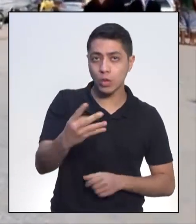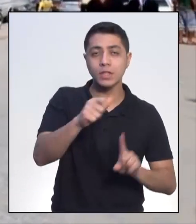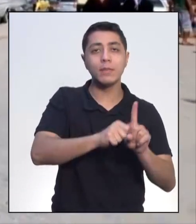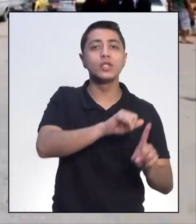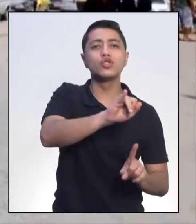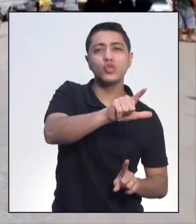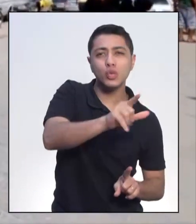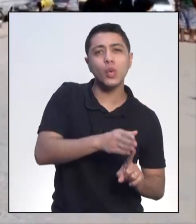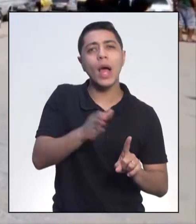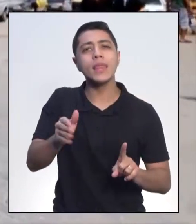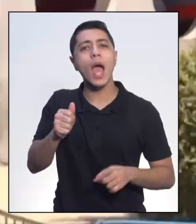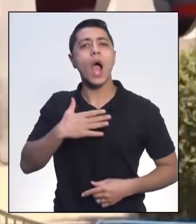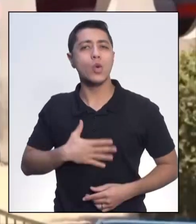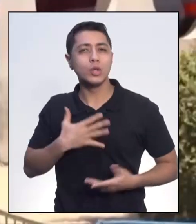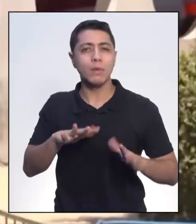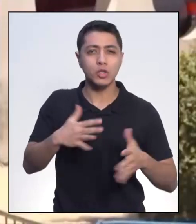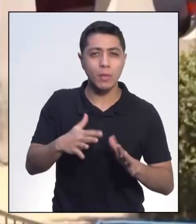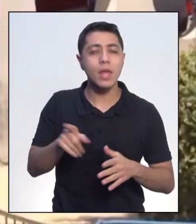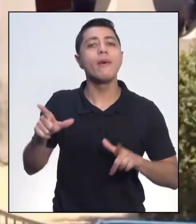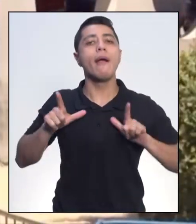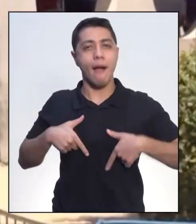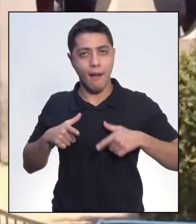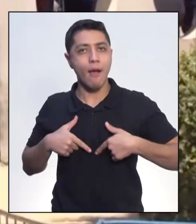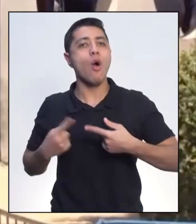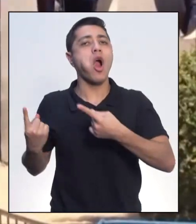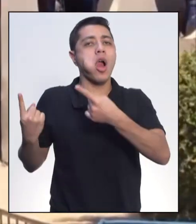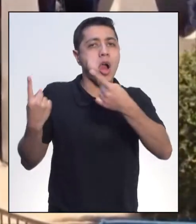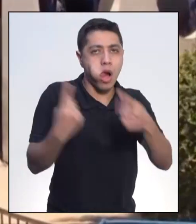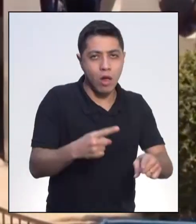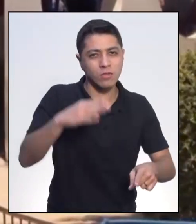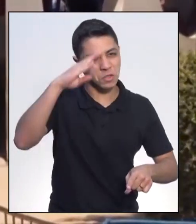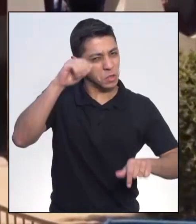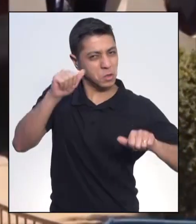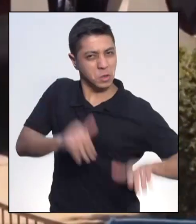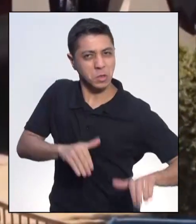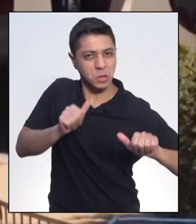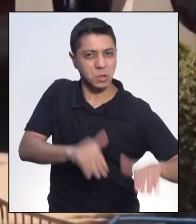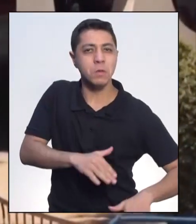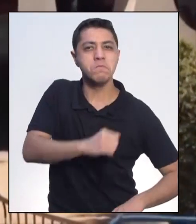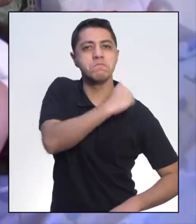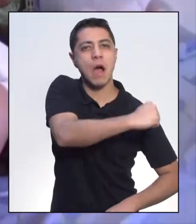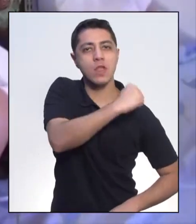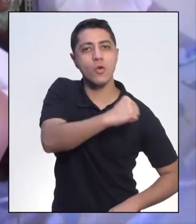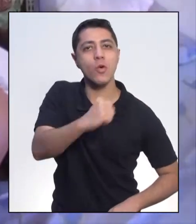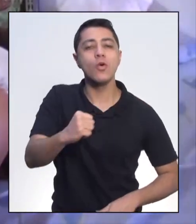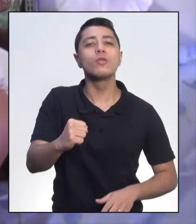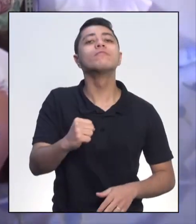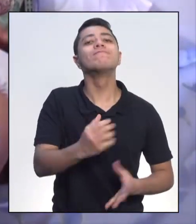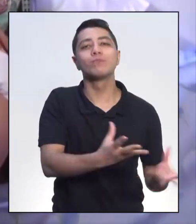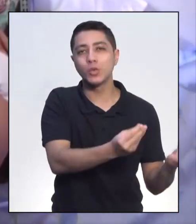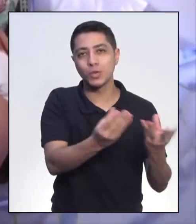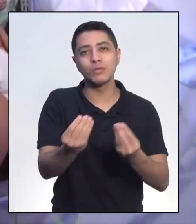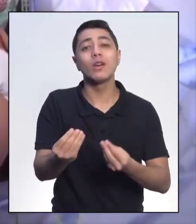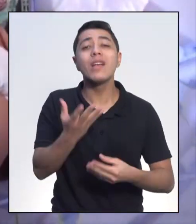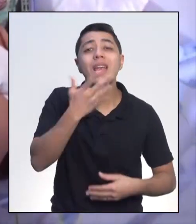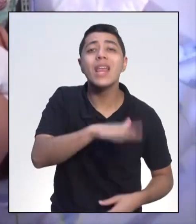deixou cerca de 2.100 palestinos mortos, incluindo 506 crianças. Cerca de um quarto da população precisou